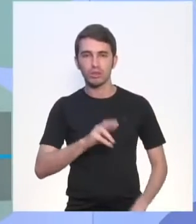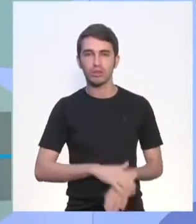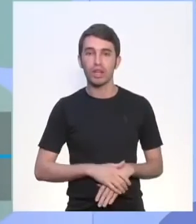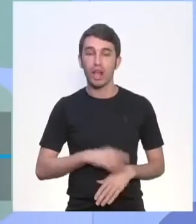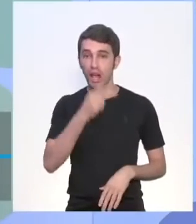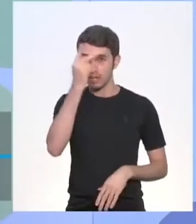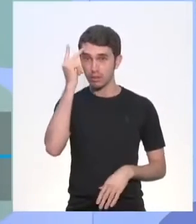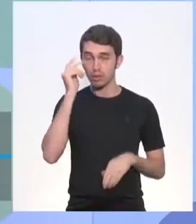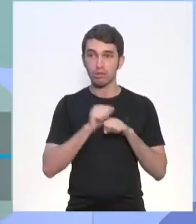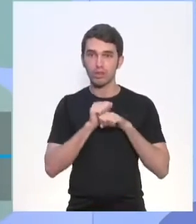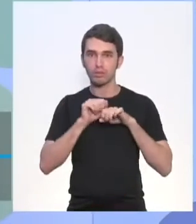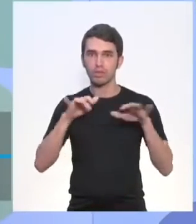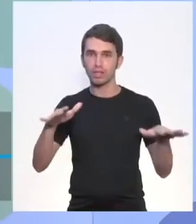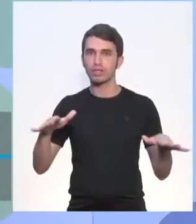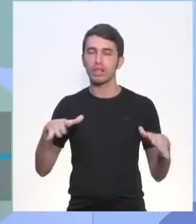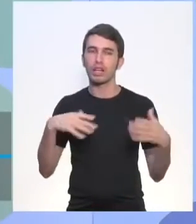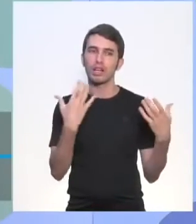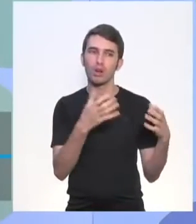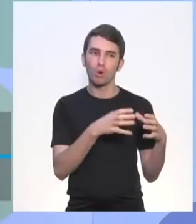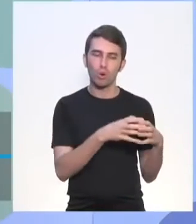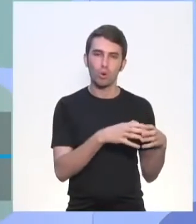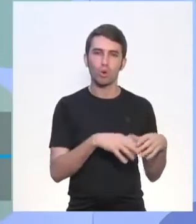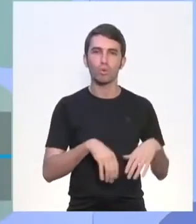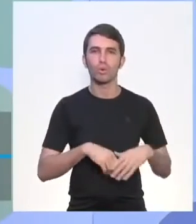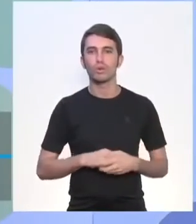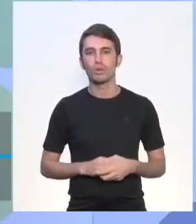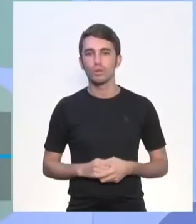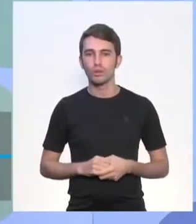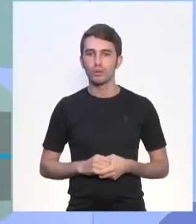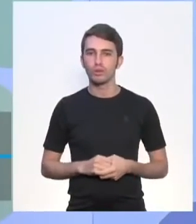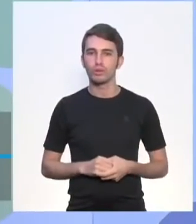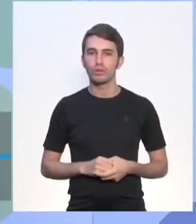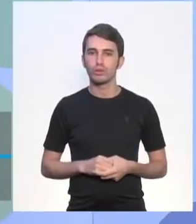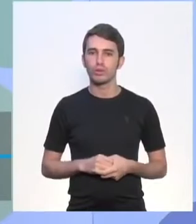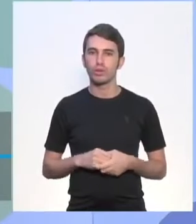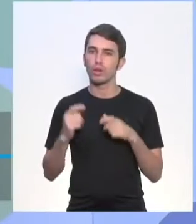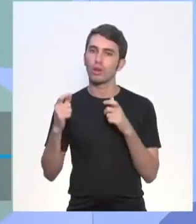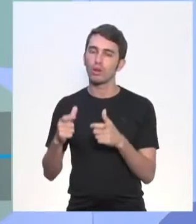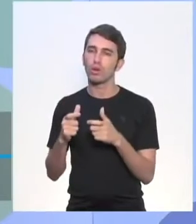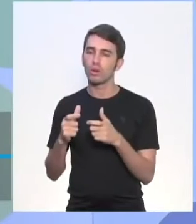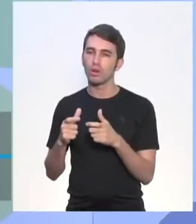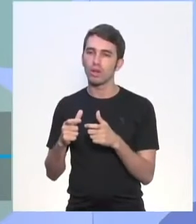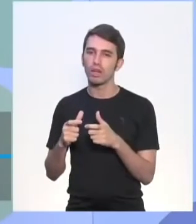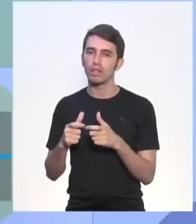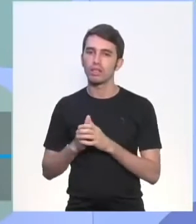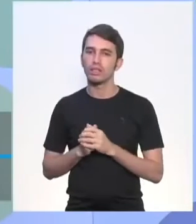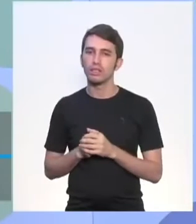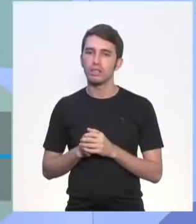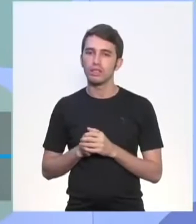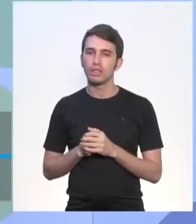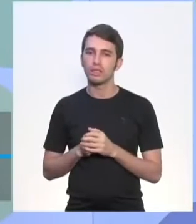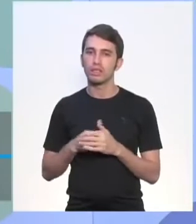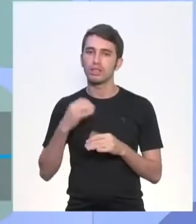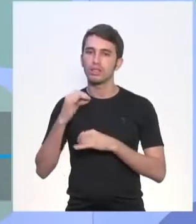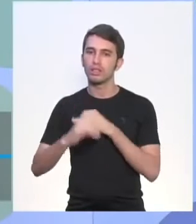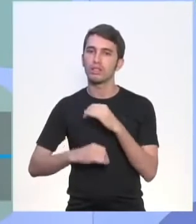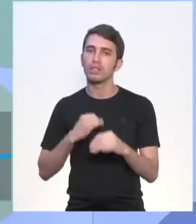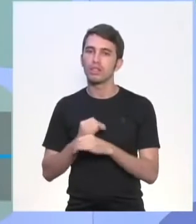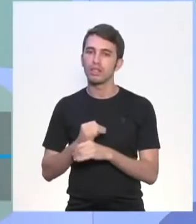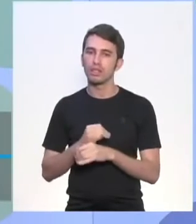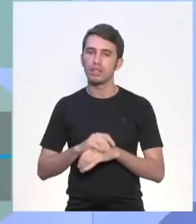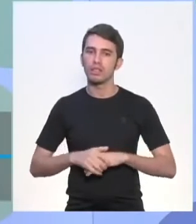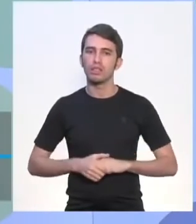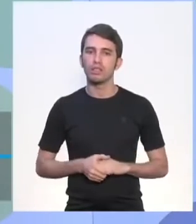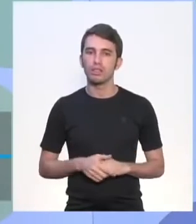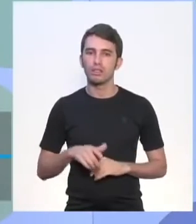vão espalhar isso mais em grupos ou em locais suportes, né, da internet ou fora dela, que tenha